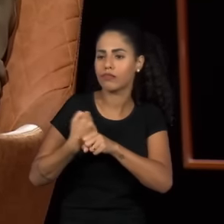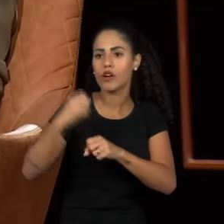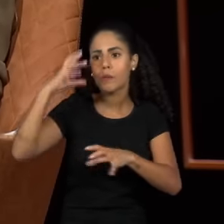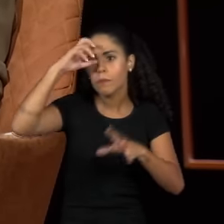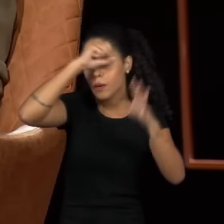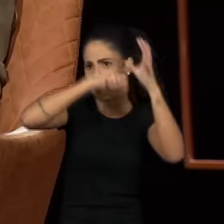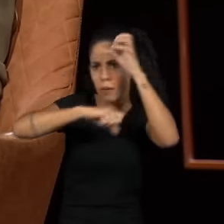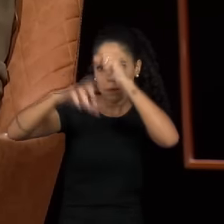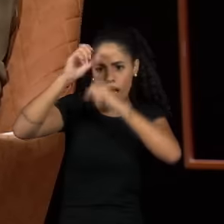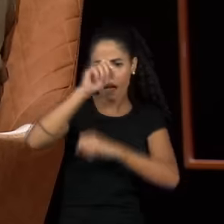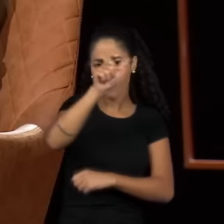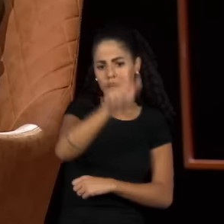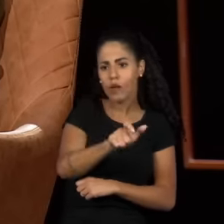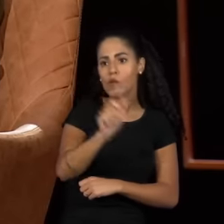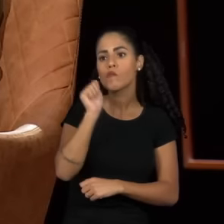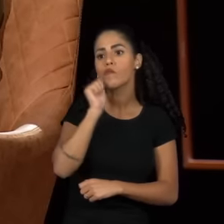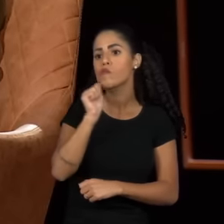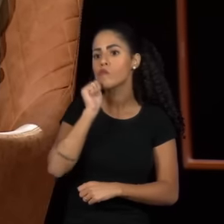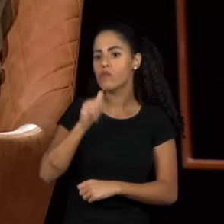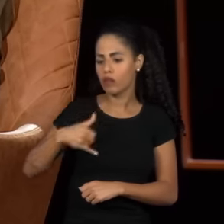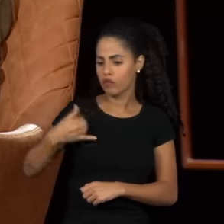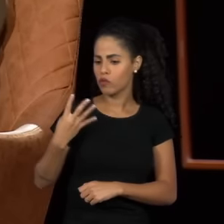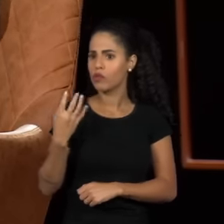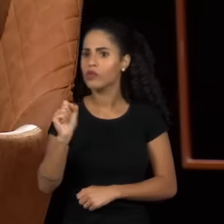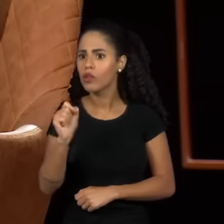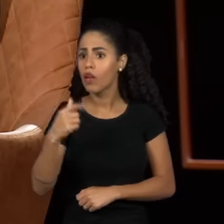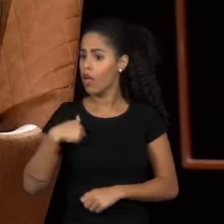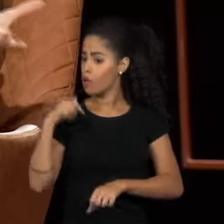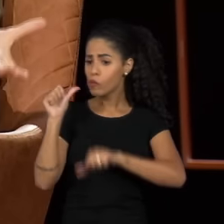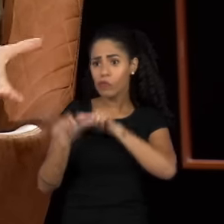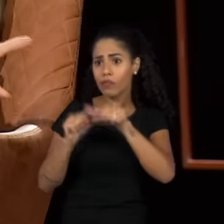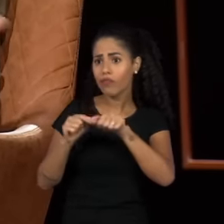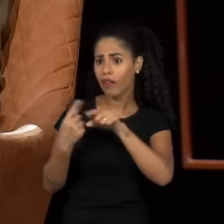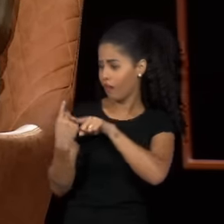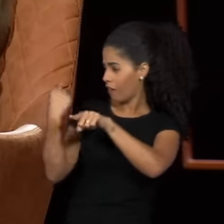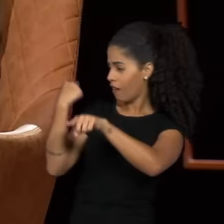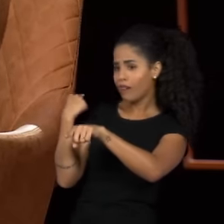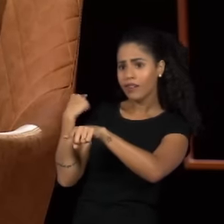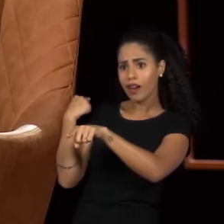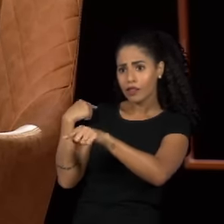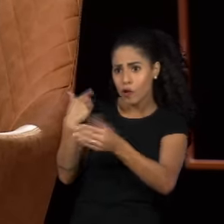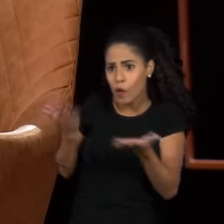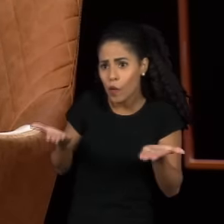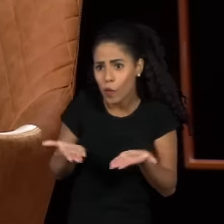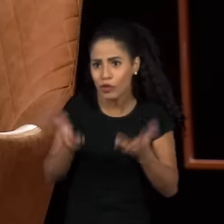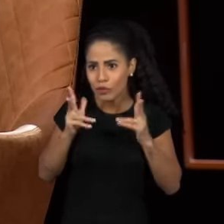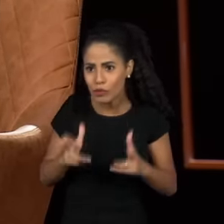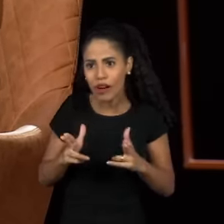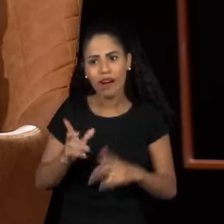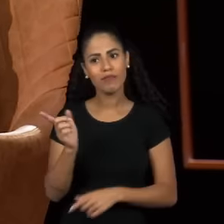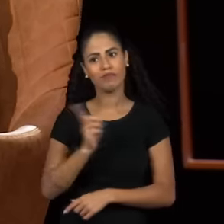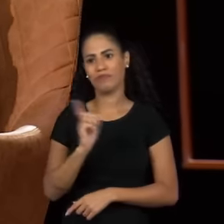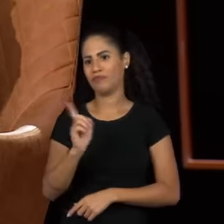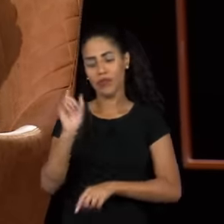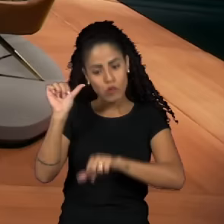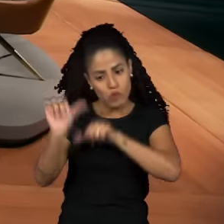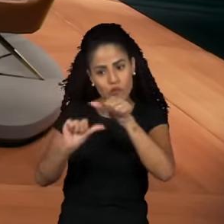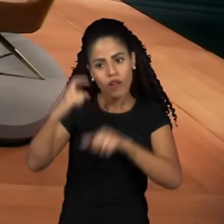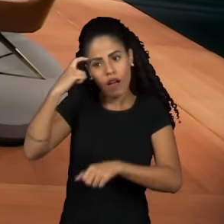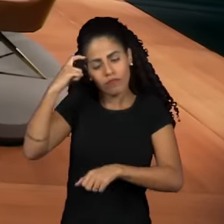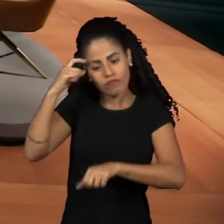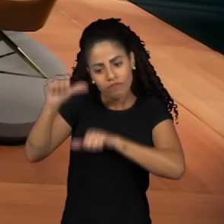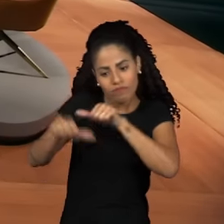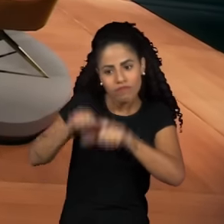com 48 anos já mudou muito. Hoje em dia eu sou uma mulher muito diferente de quando eu era, por exemplo. Quando você falou dos cadernos lotados